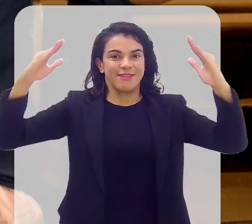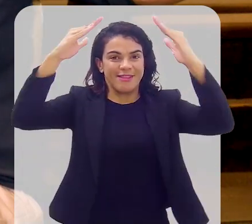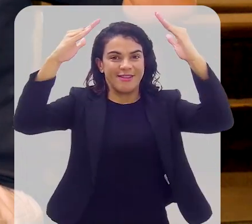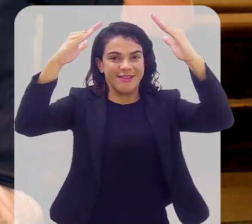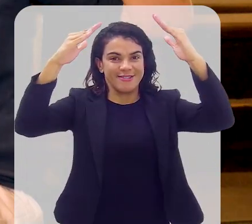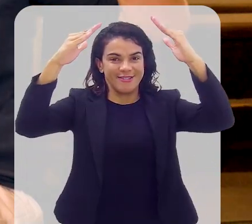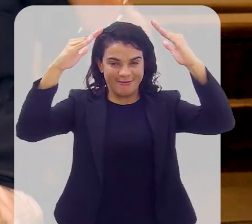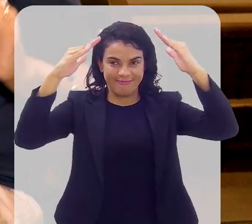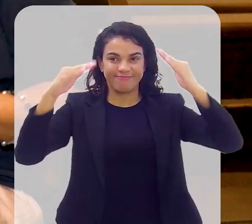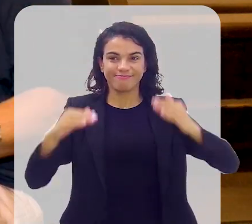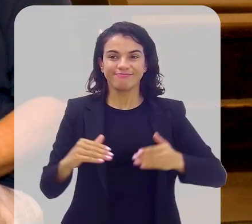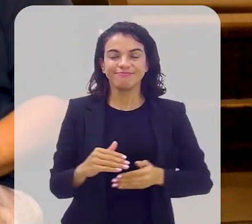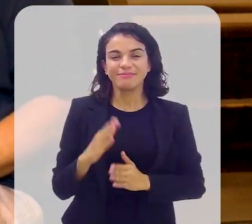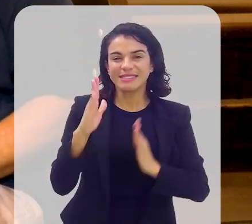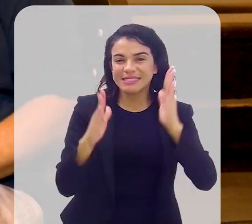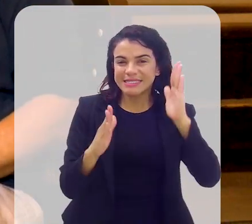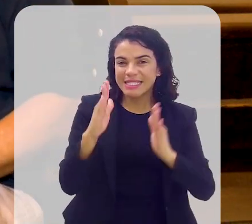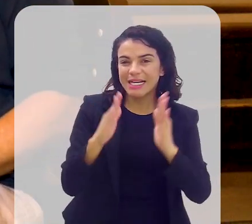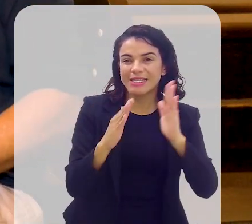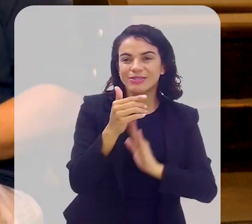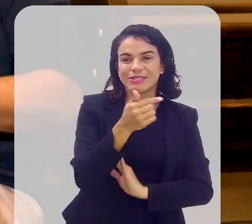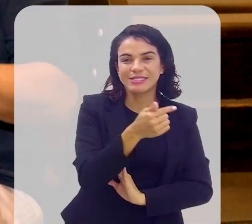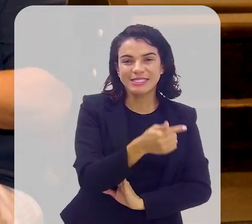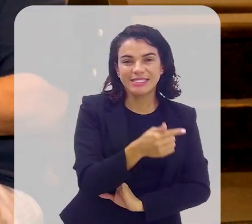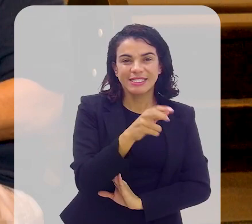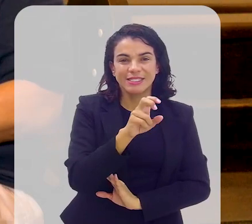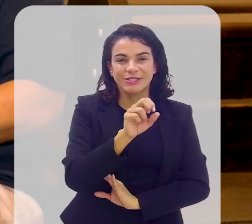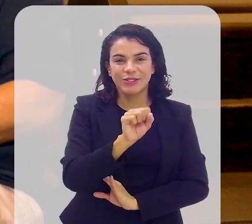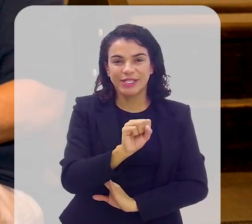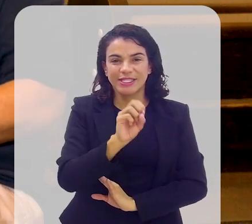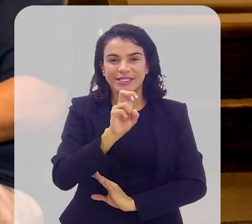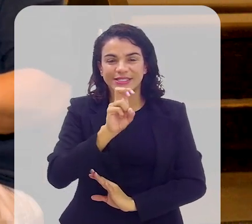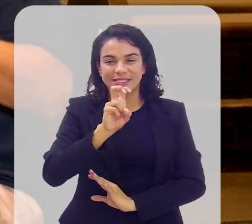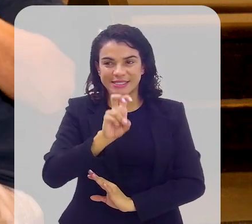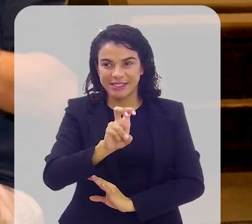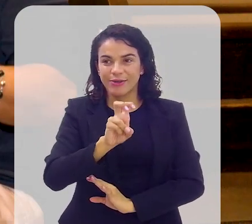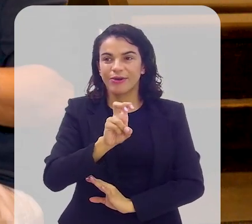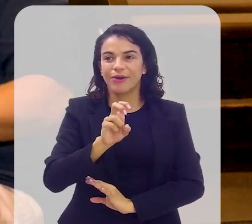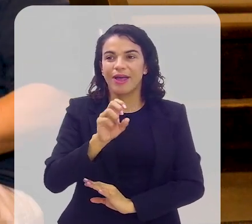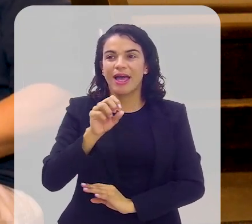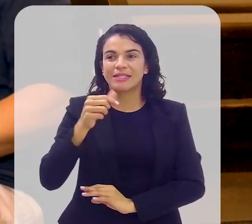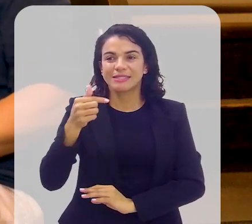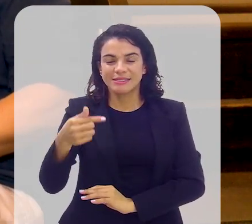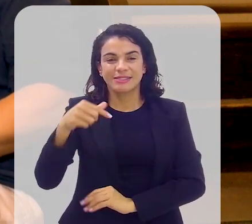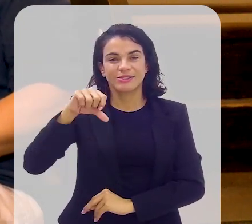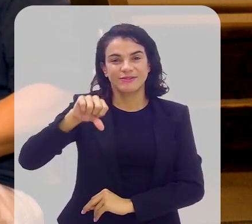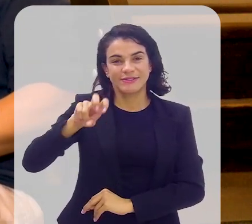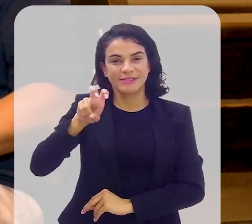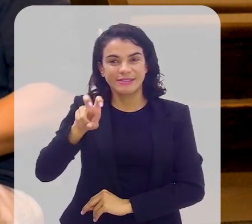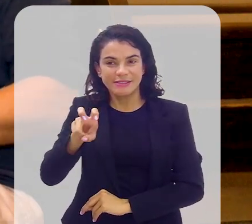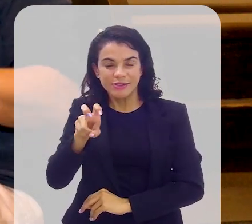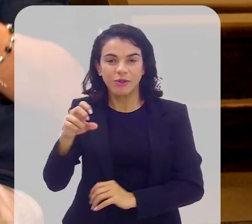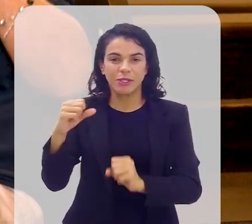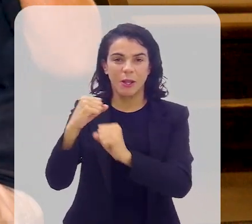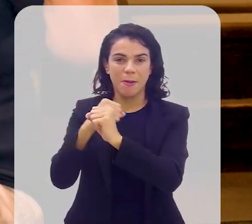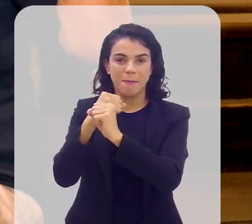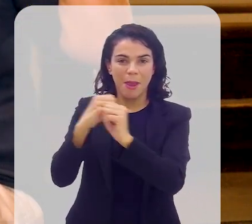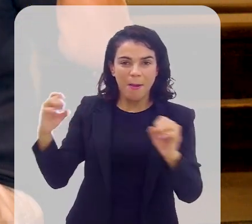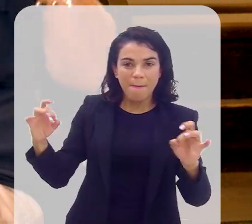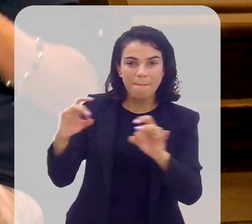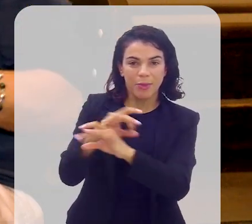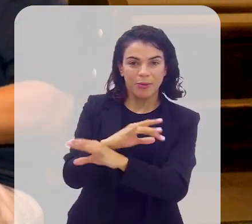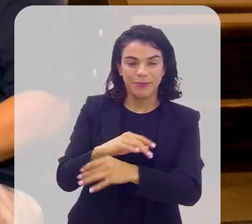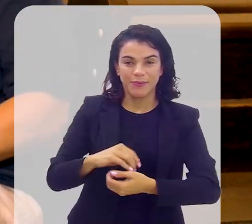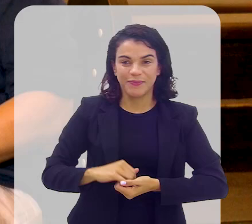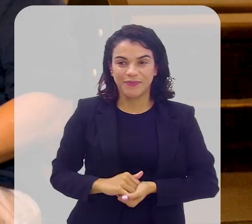para essa igreja que vocês estão vendo aqui, entre os anos de 785 a 795,